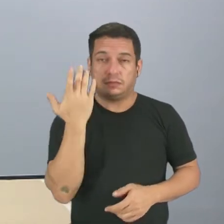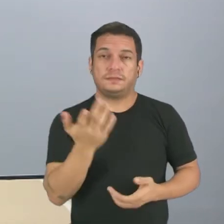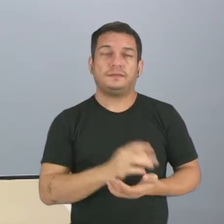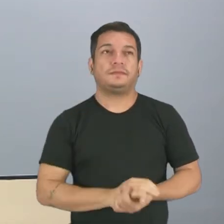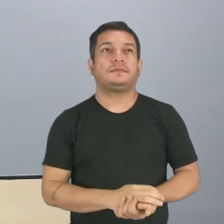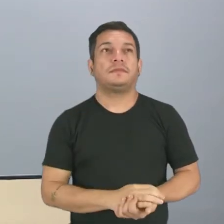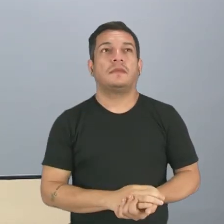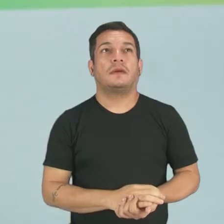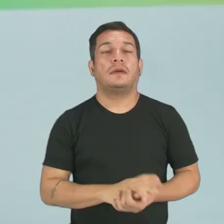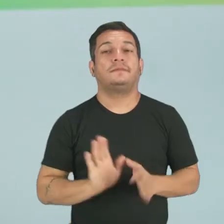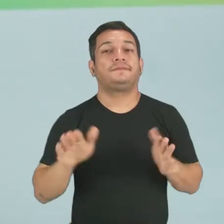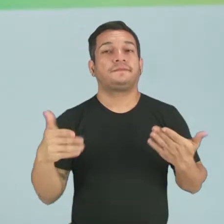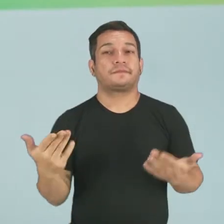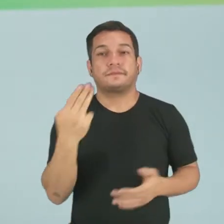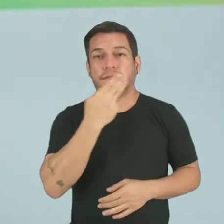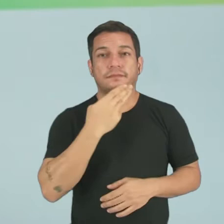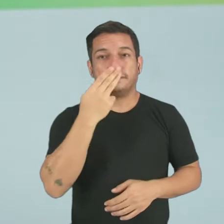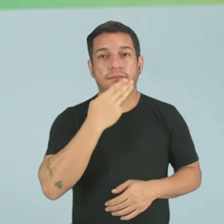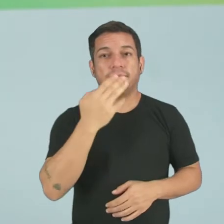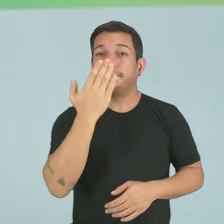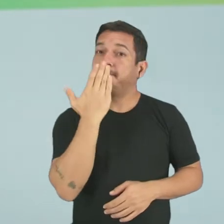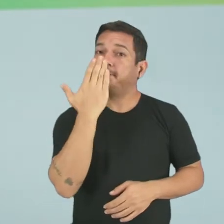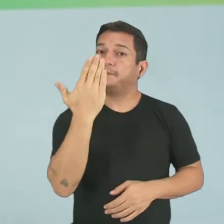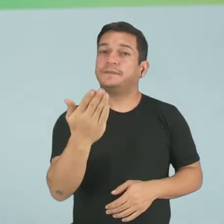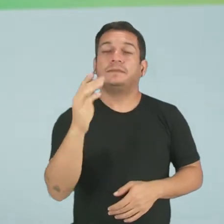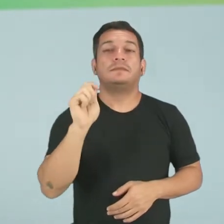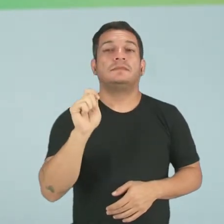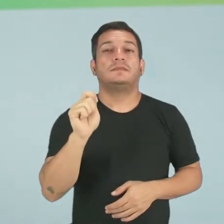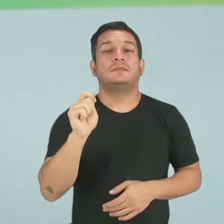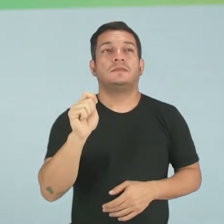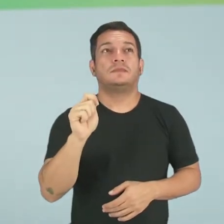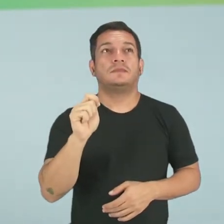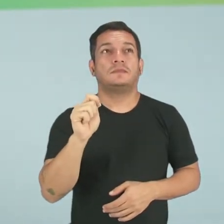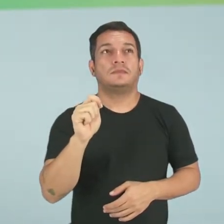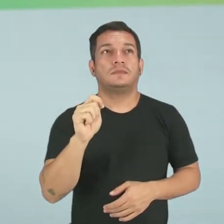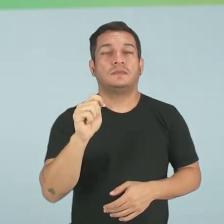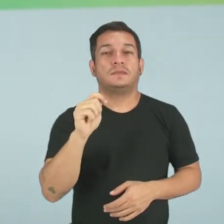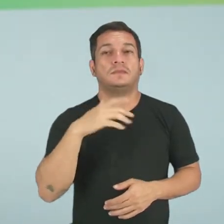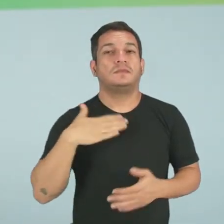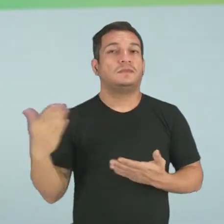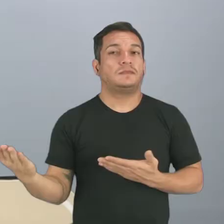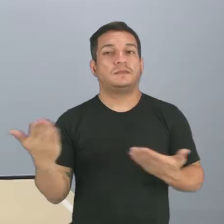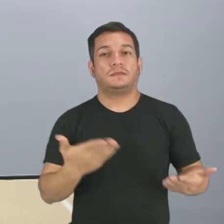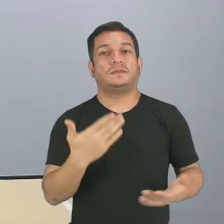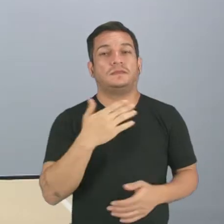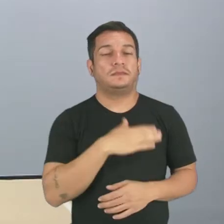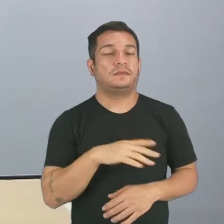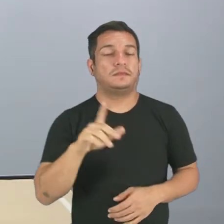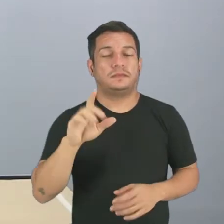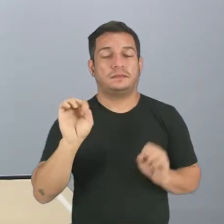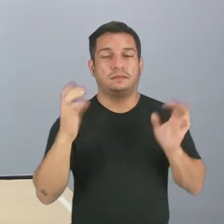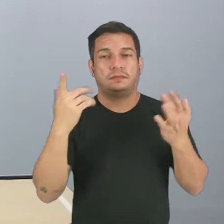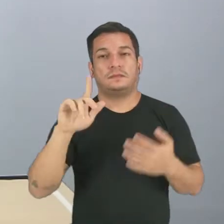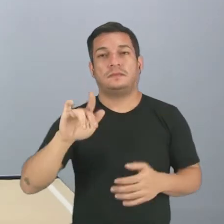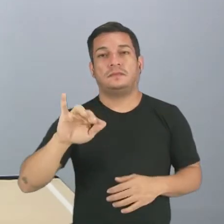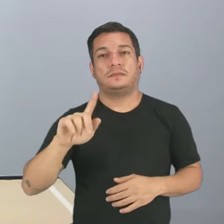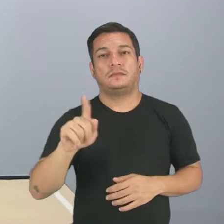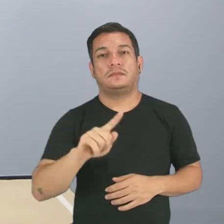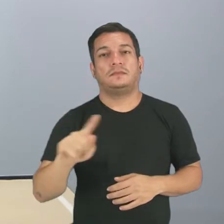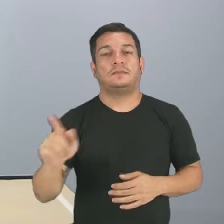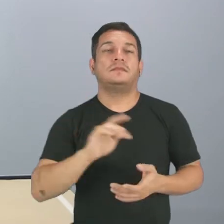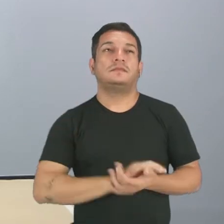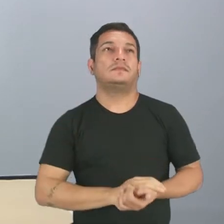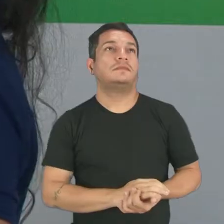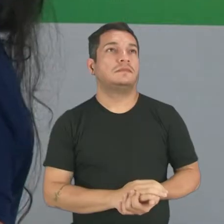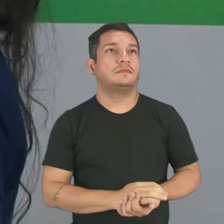Qual foi o doce preferido dos convidados à festa do Luiz? Você pode me dizer?